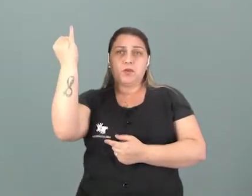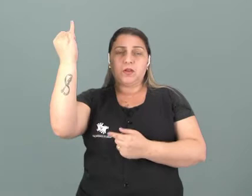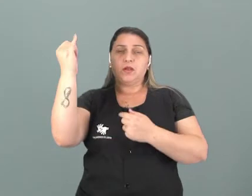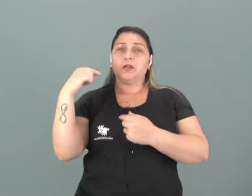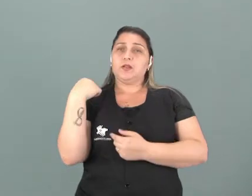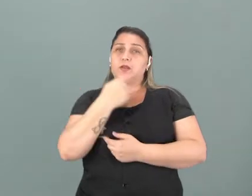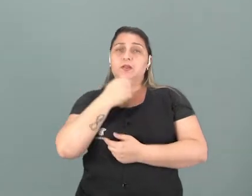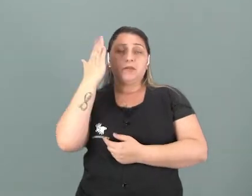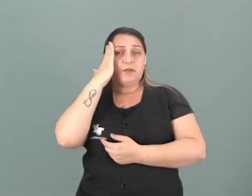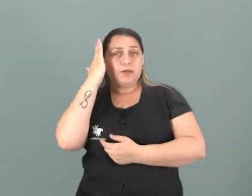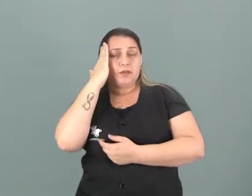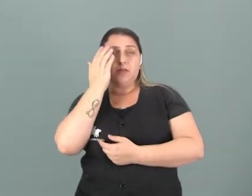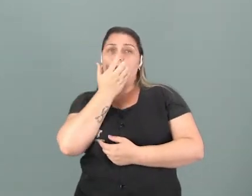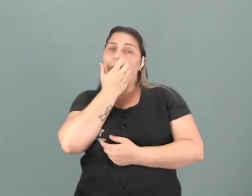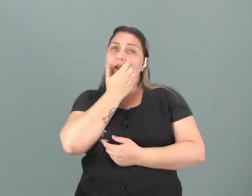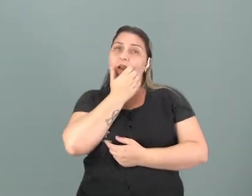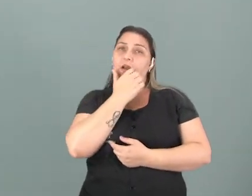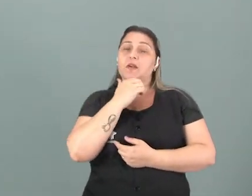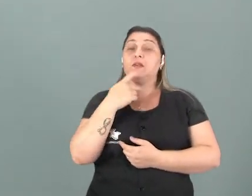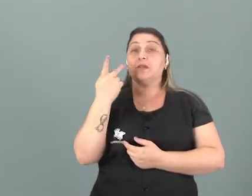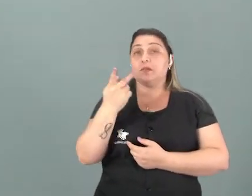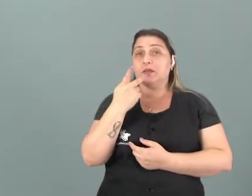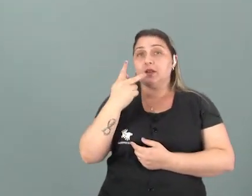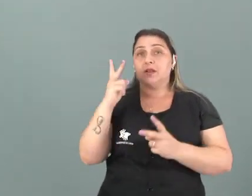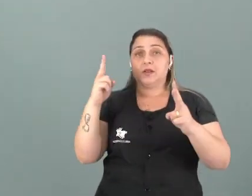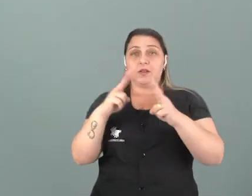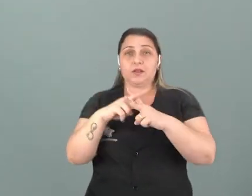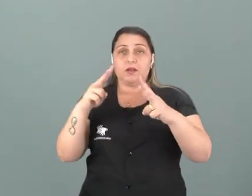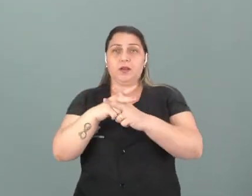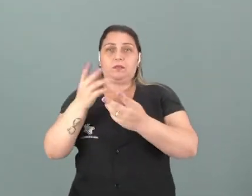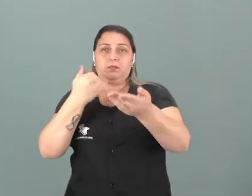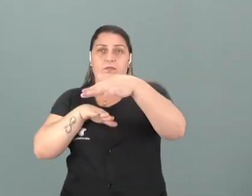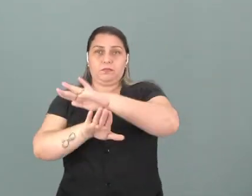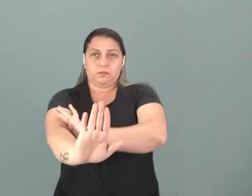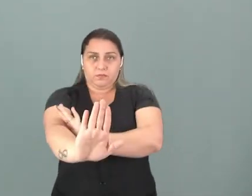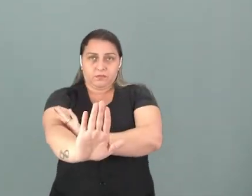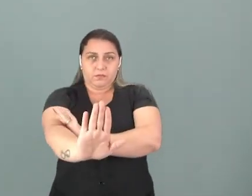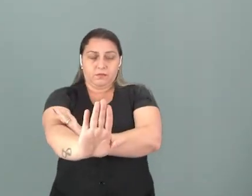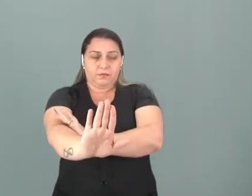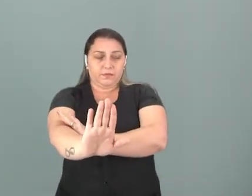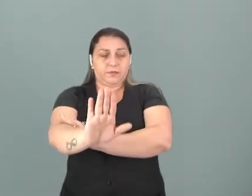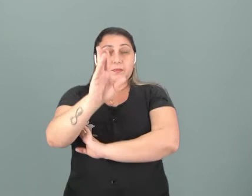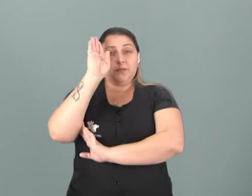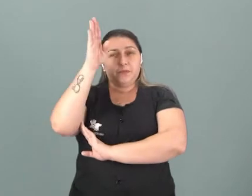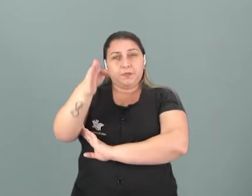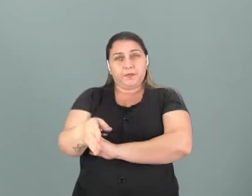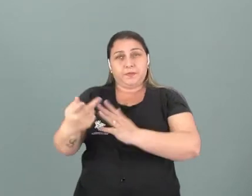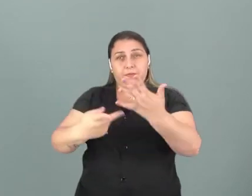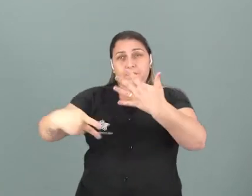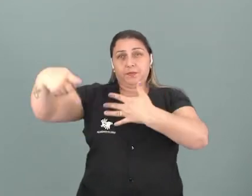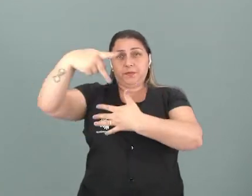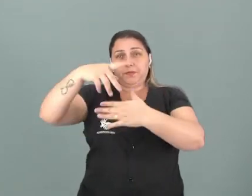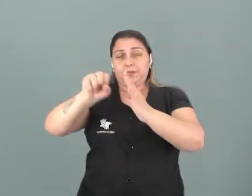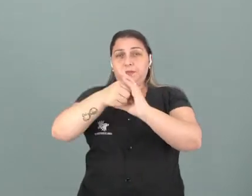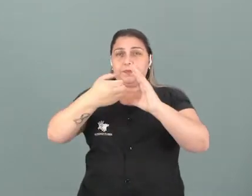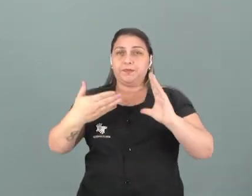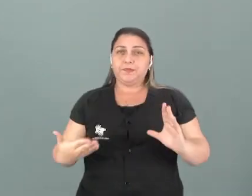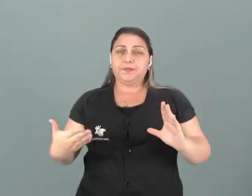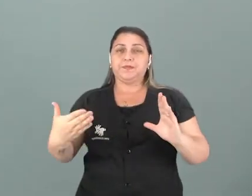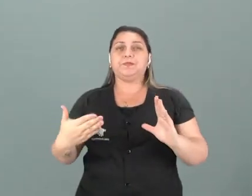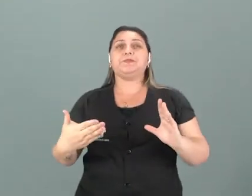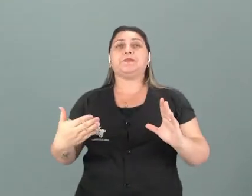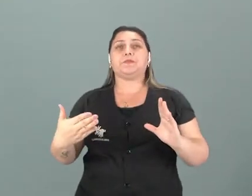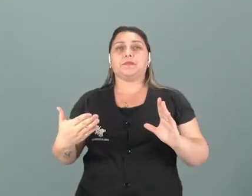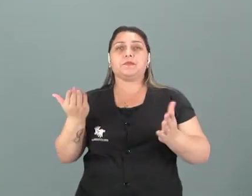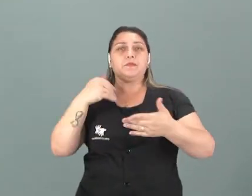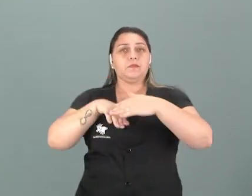gente entender, né? Quando a gente fala de briga e arte marcial, a principal característica é que na